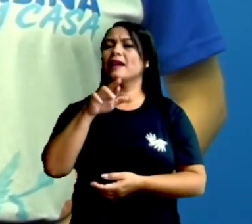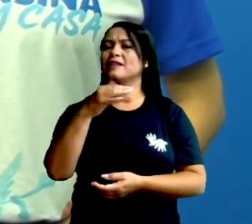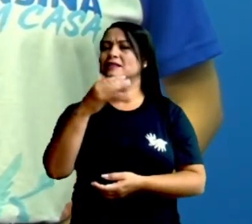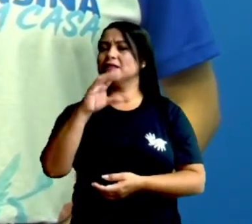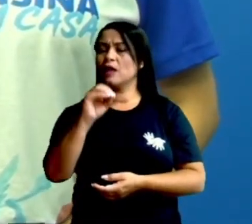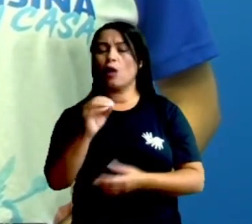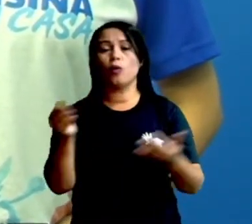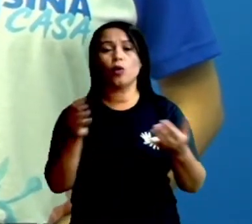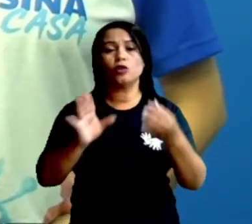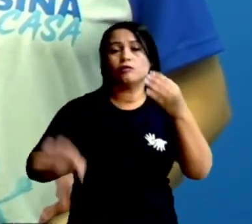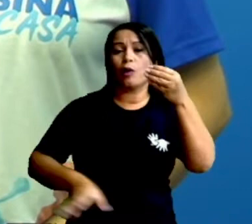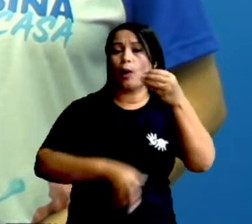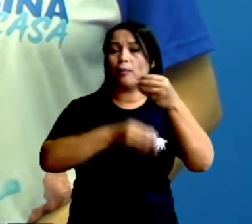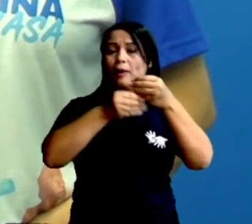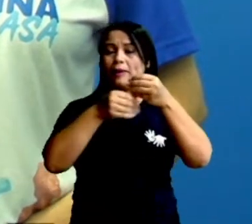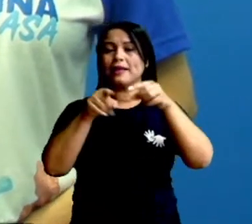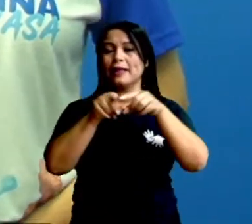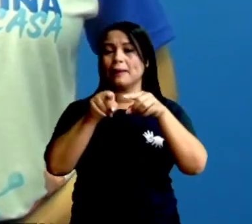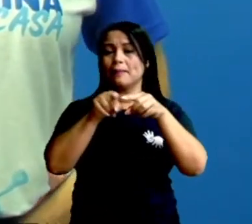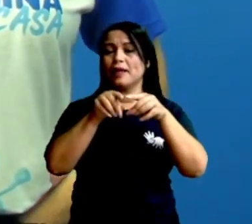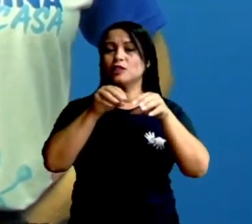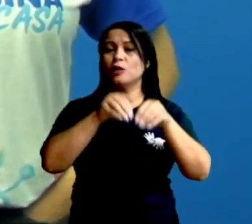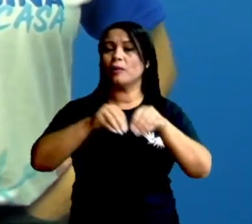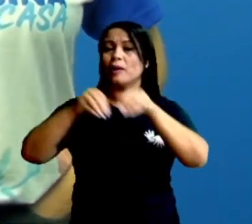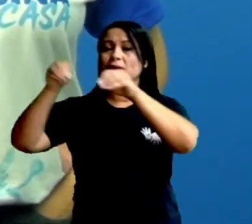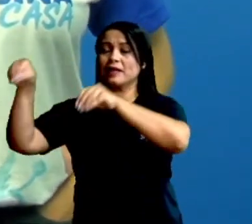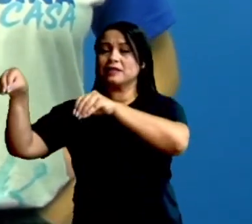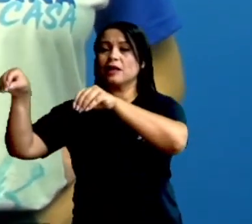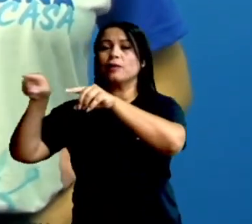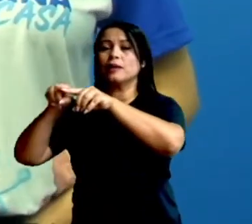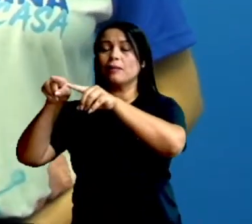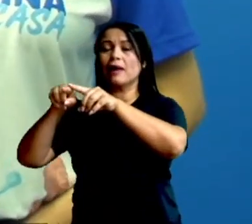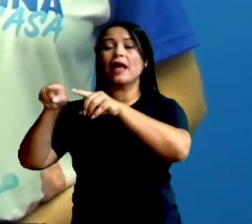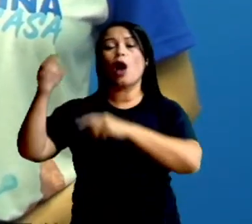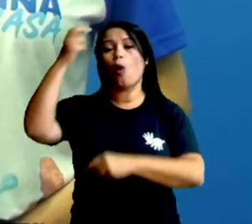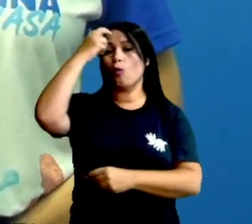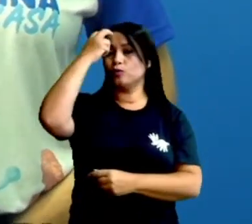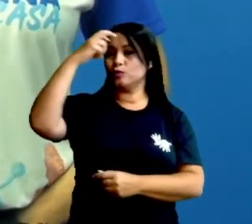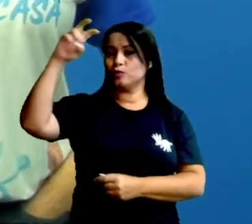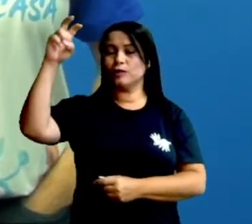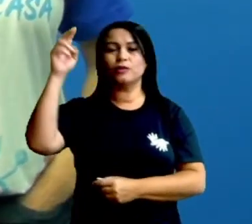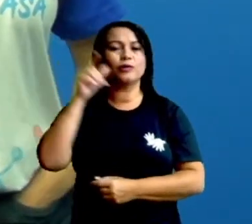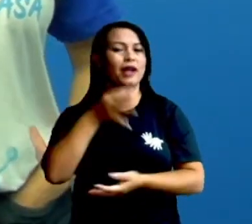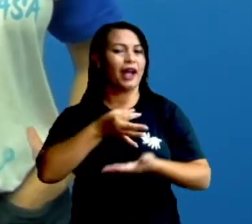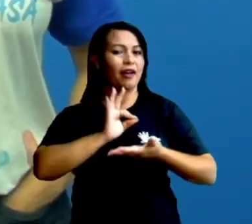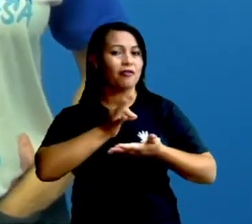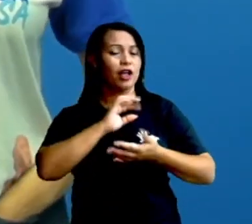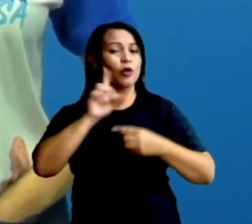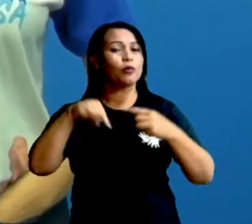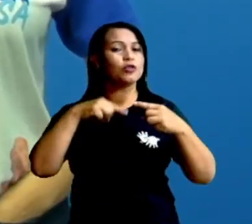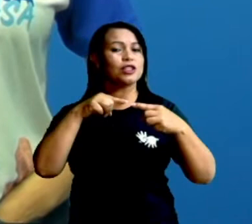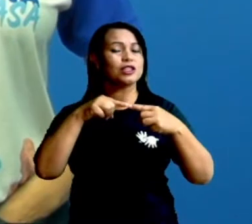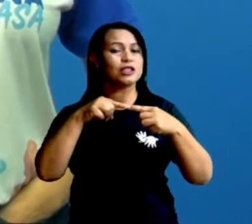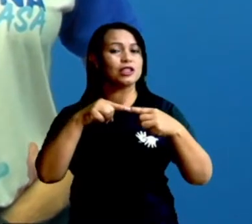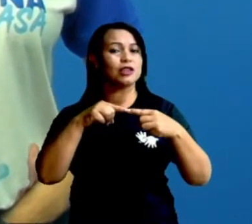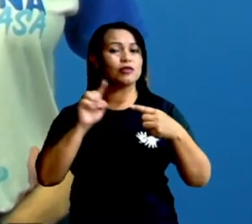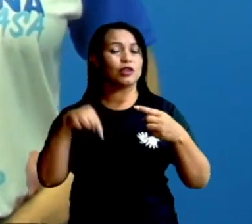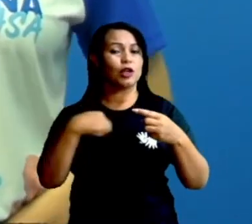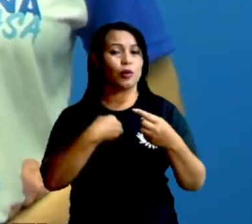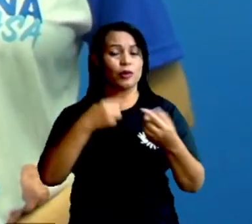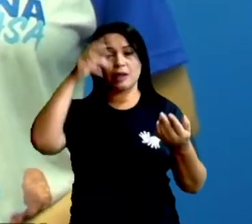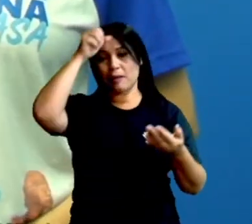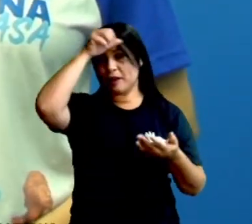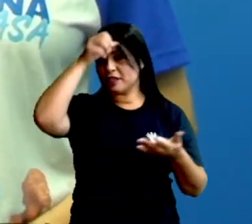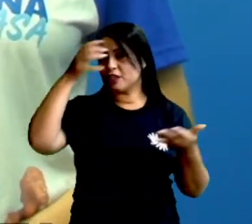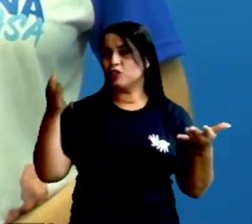vai complementar, além da imigração, a gente vai estudar também a cultura do café, tá? E o objetivo da nossa aprendizagem